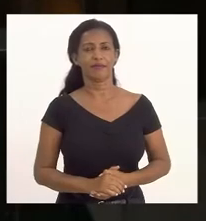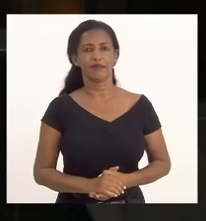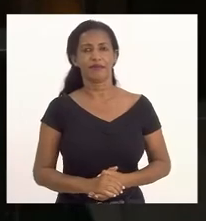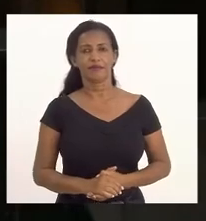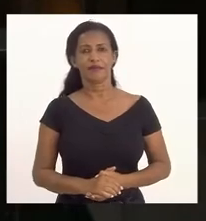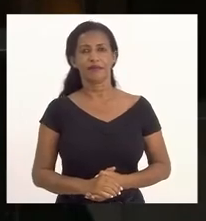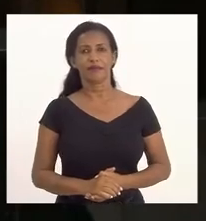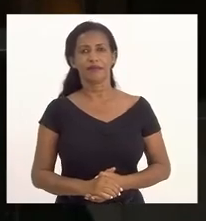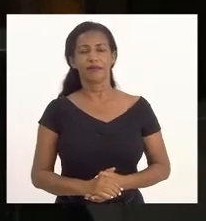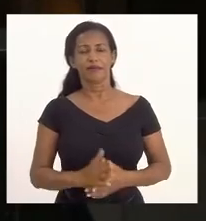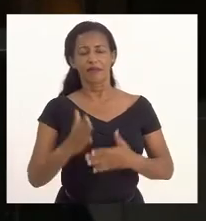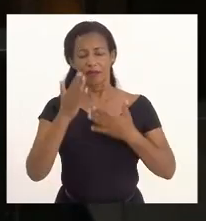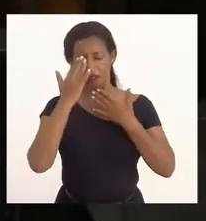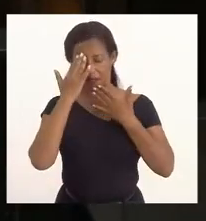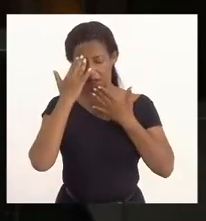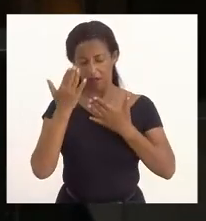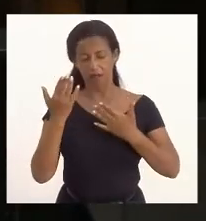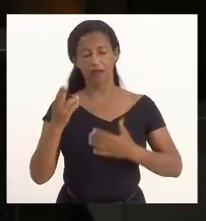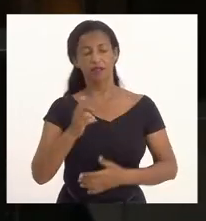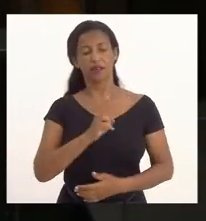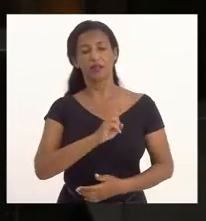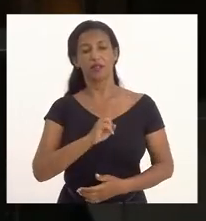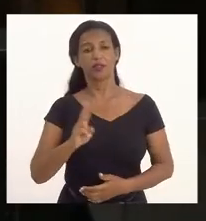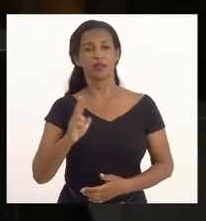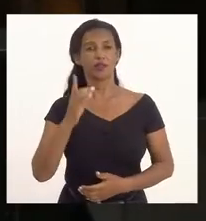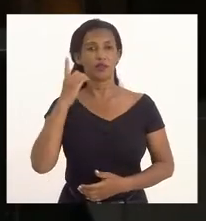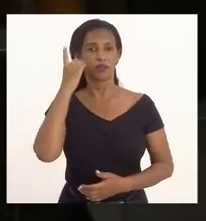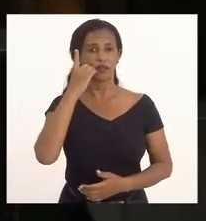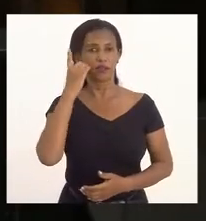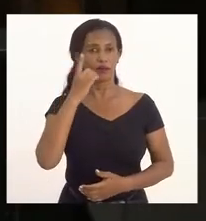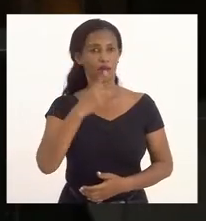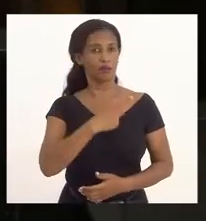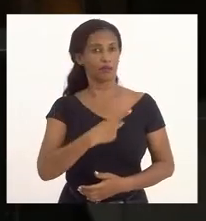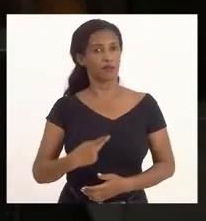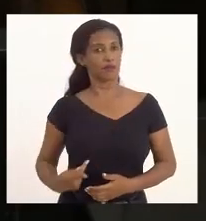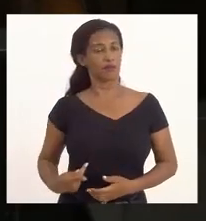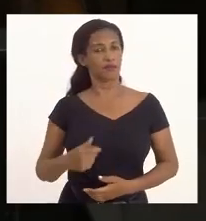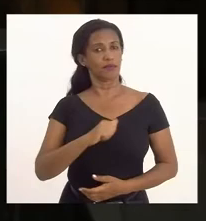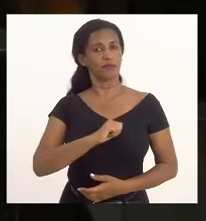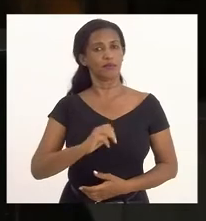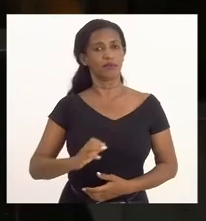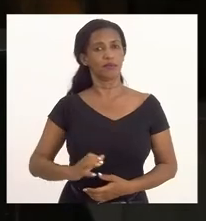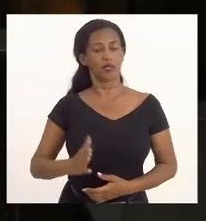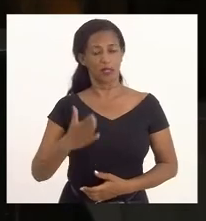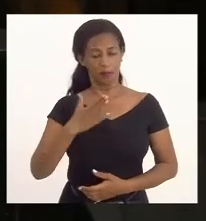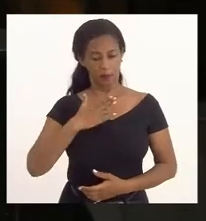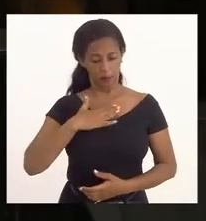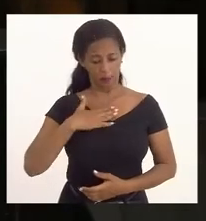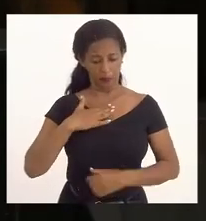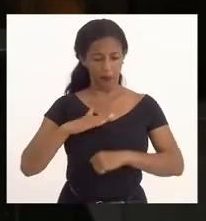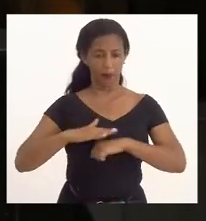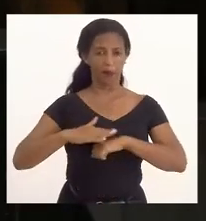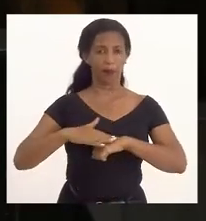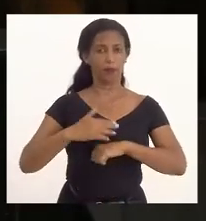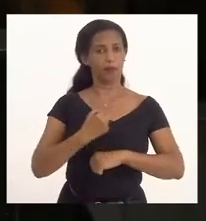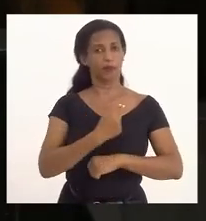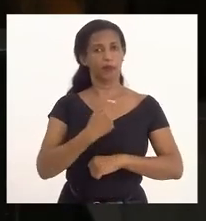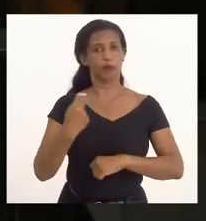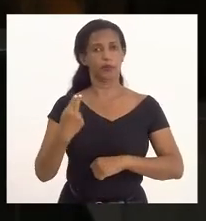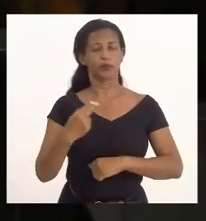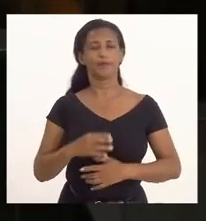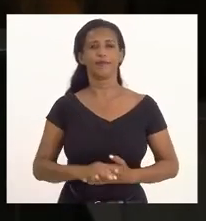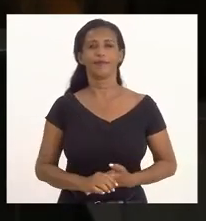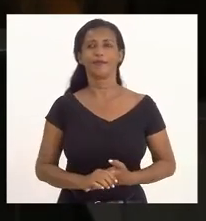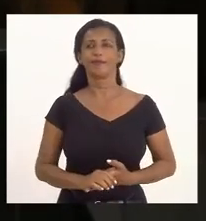E agradeço em nome do deputado André Siciliano e no meu próprio nome. Concede uma